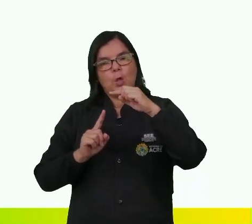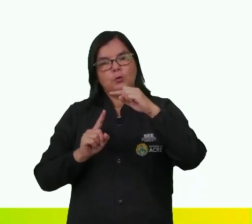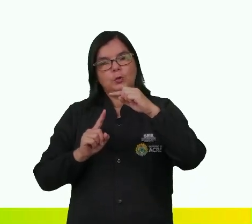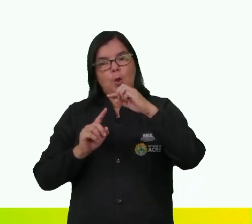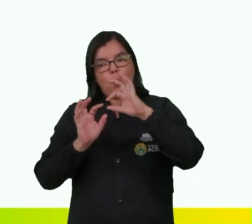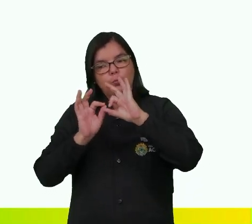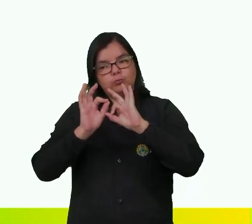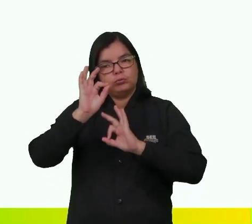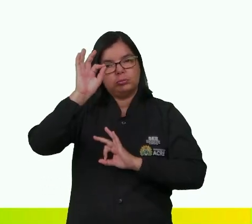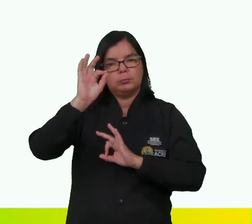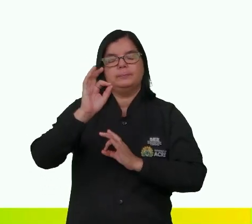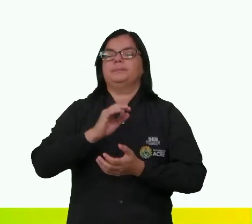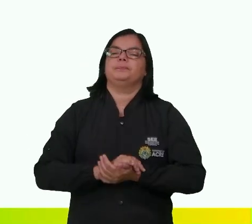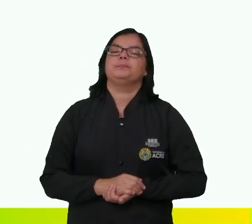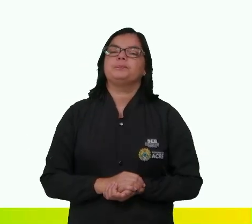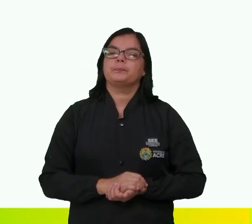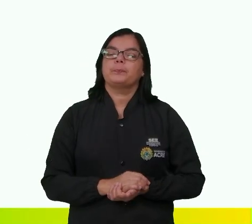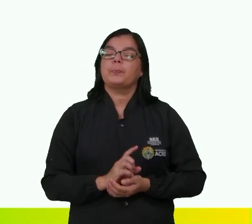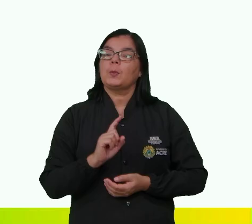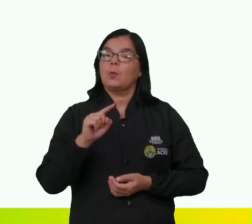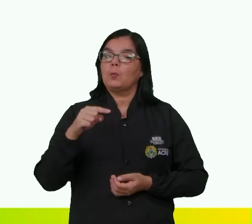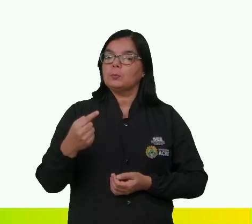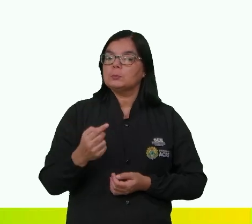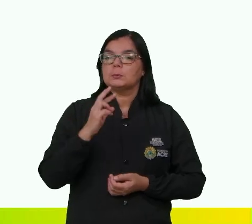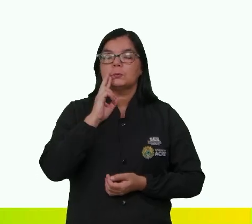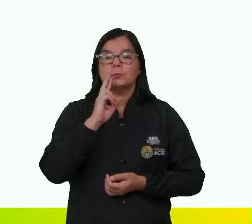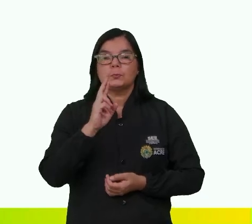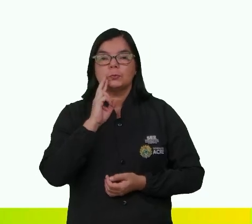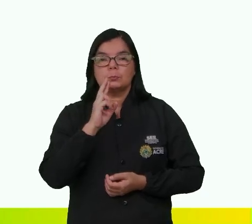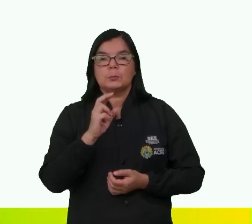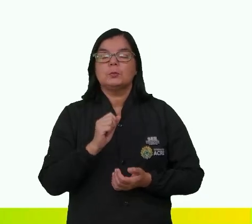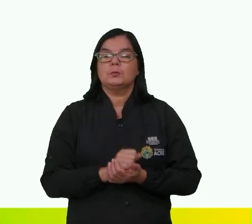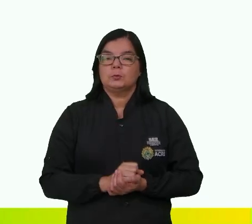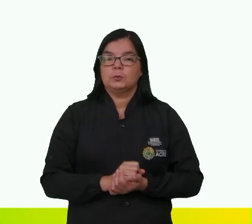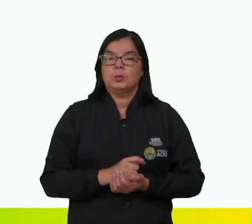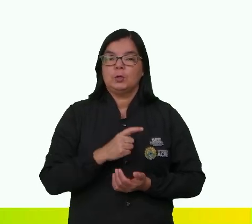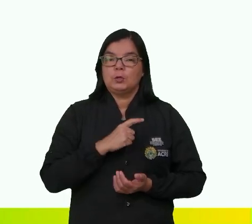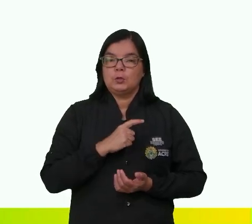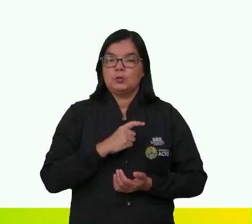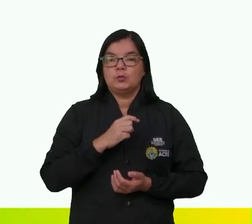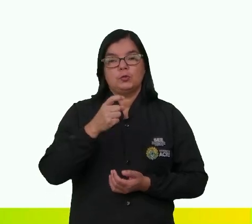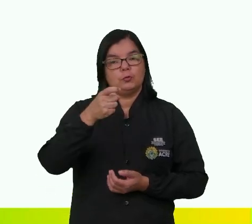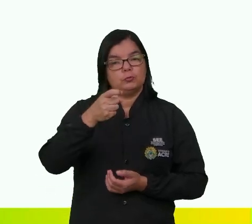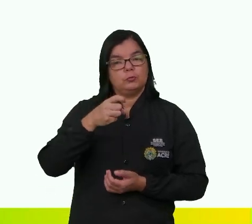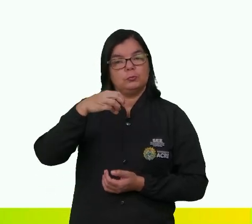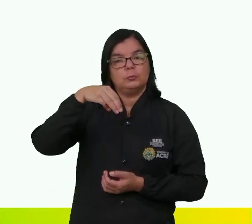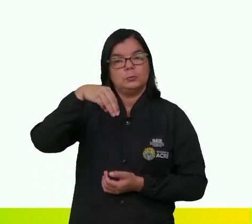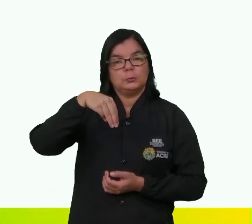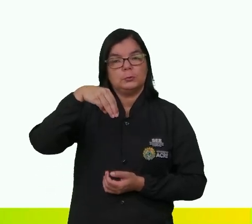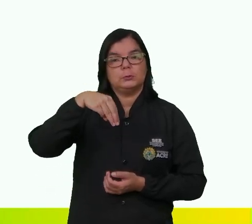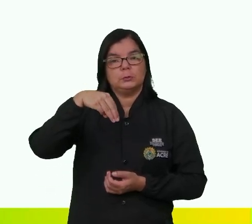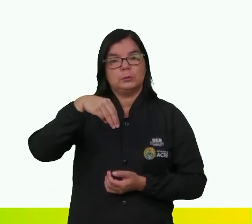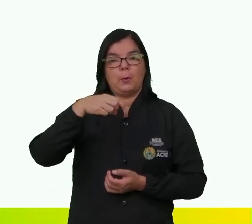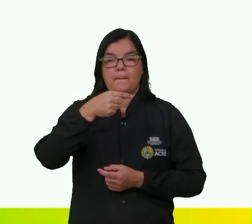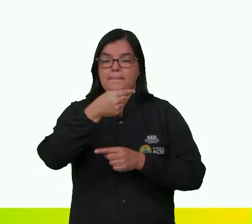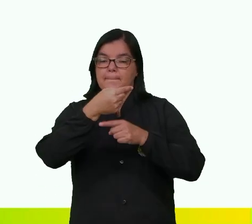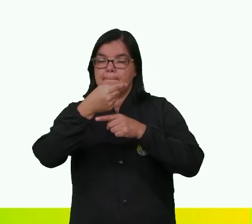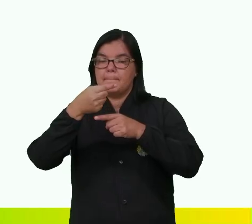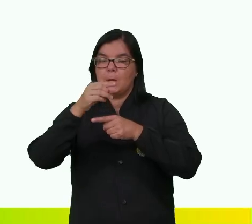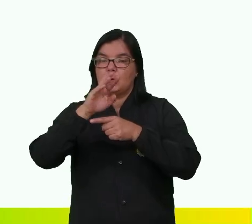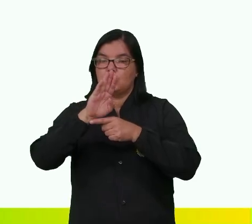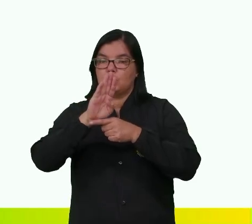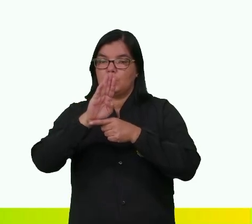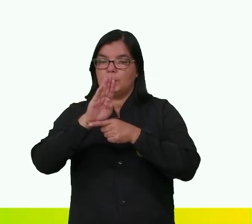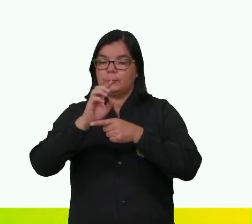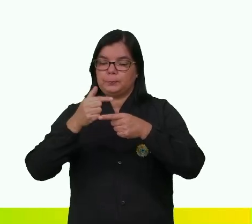de fazer. A outra forma de fazer é você usar a fórmula desse m, que ele é menos b